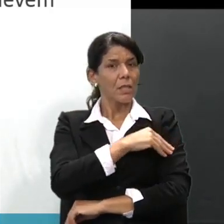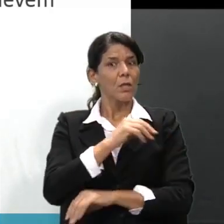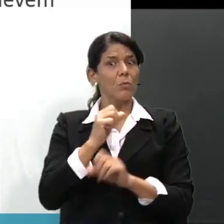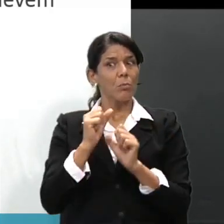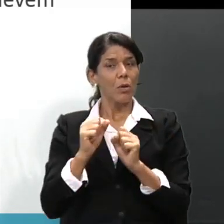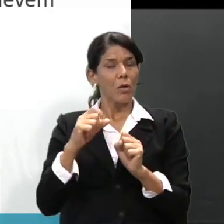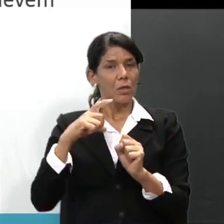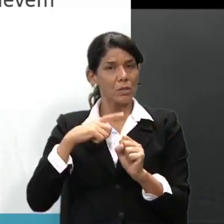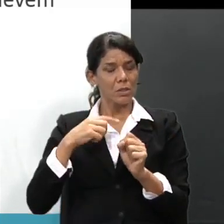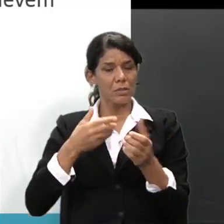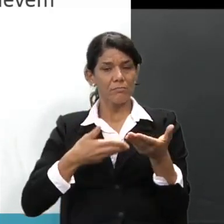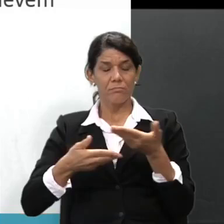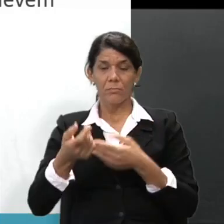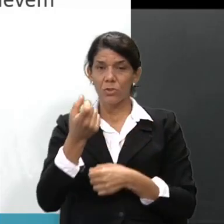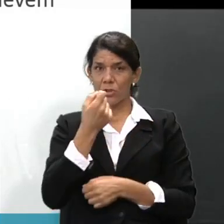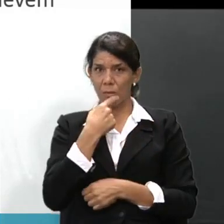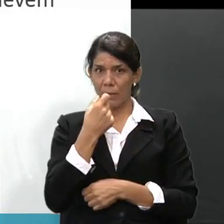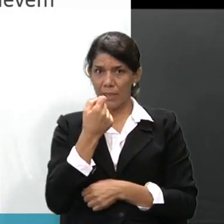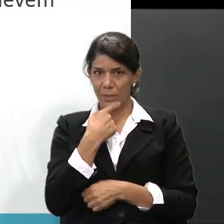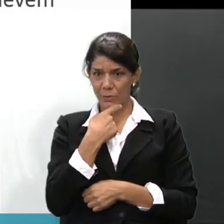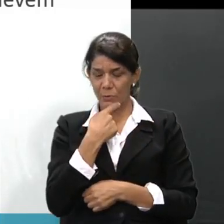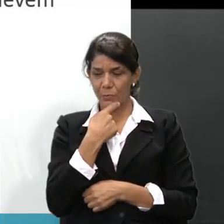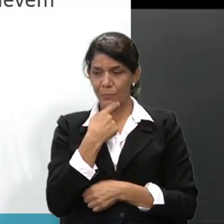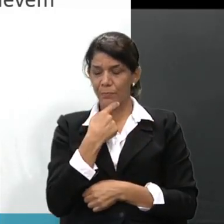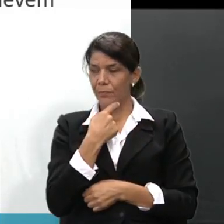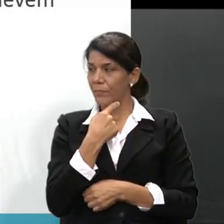pode haver interação medicamentosa.